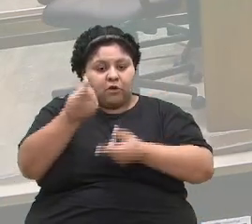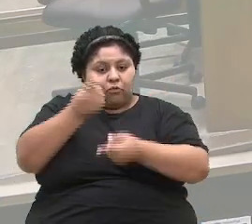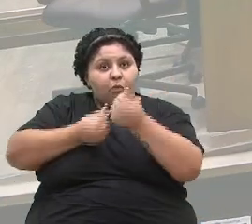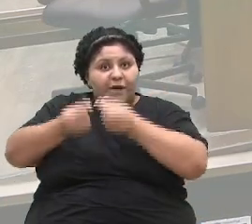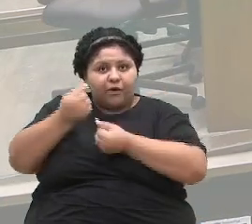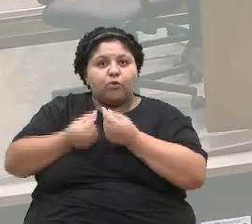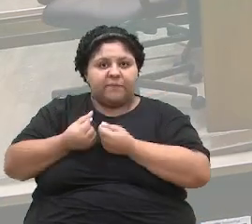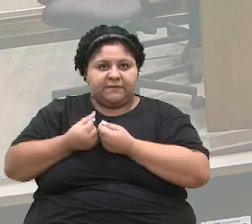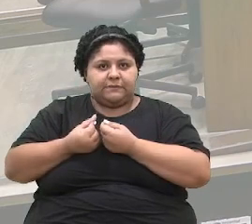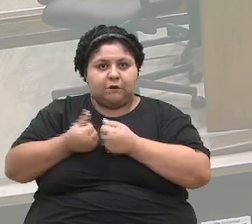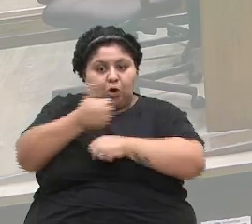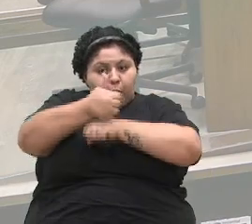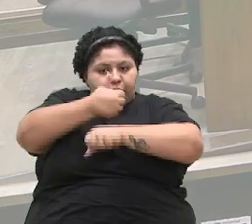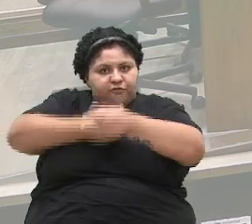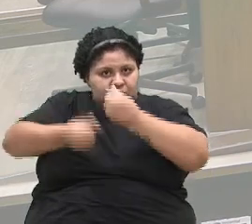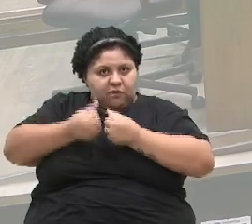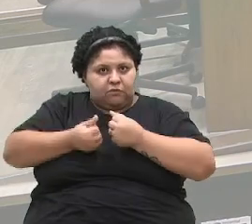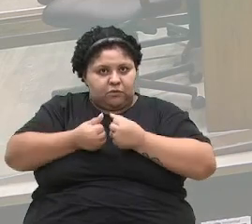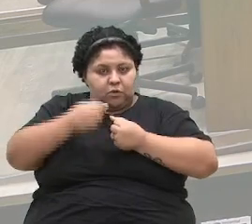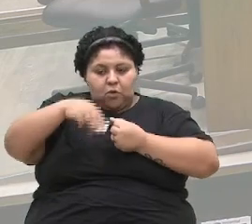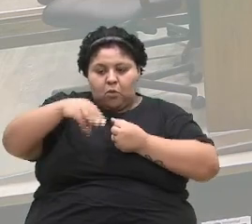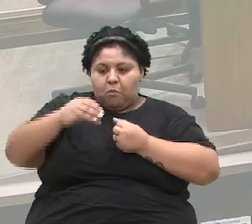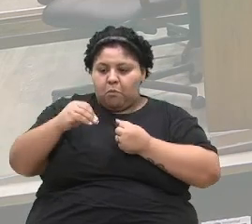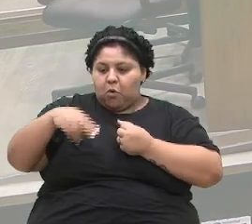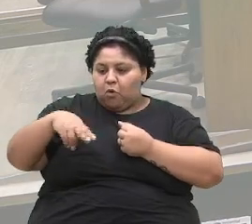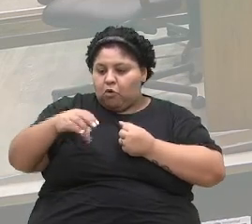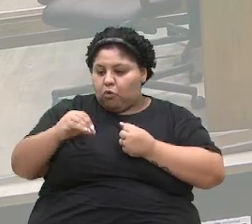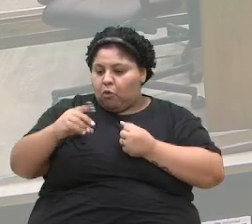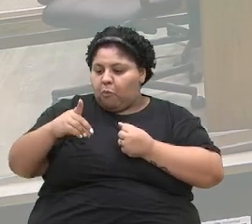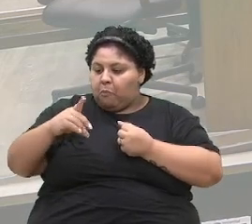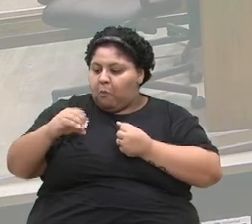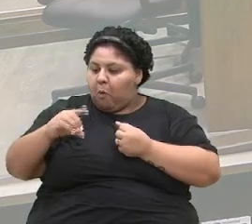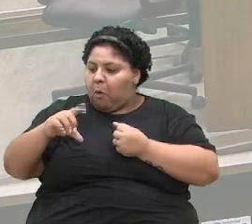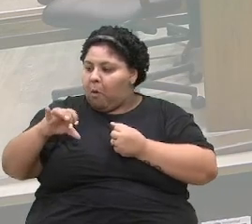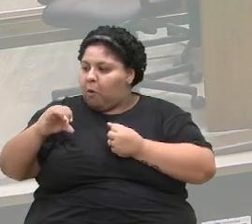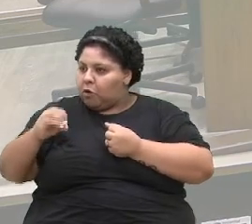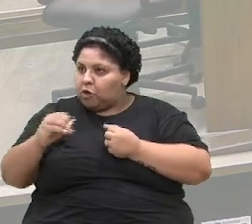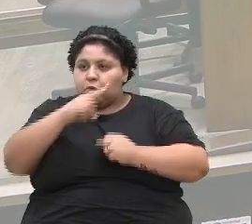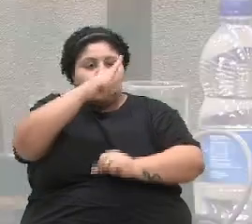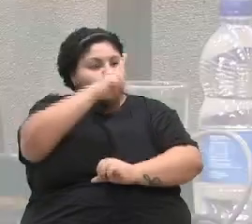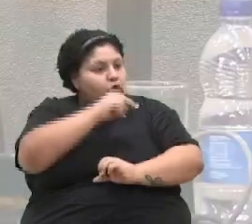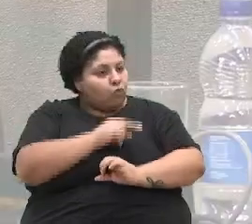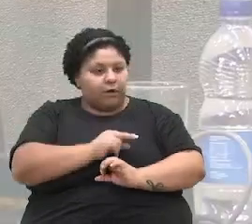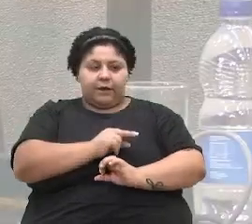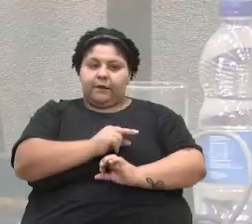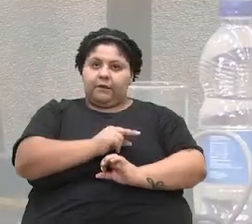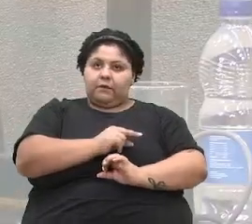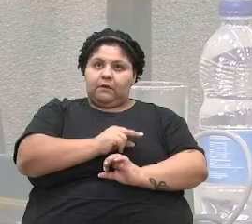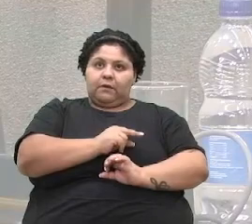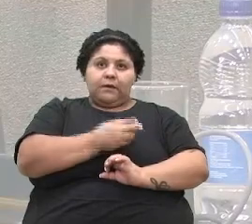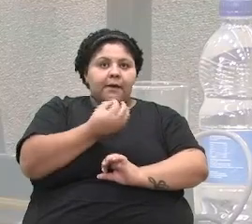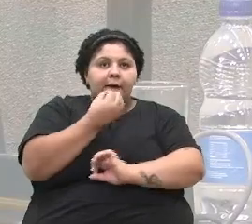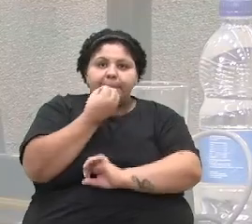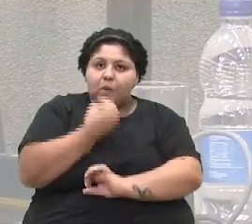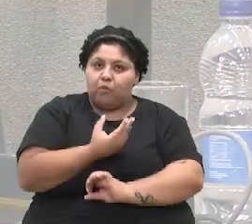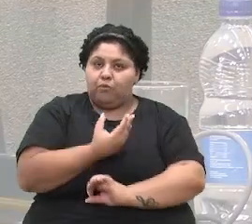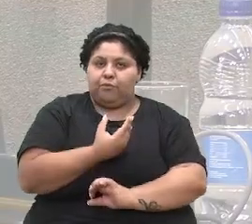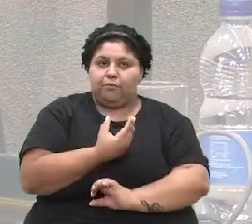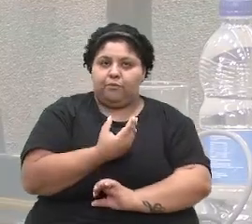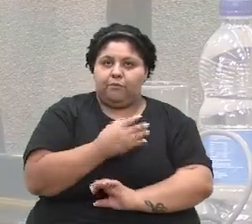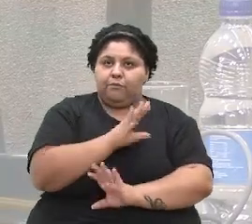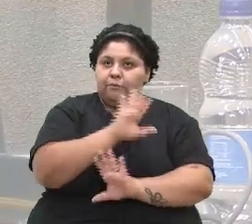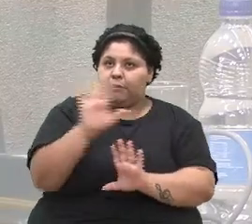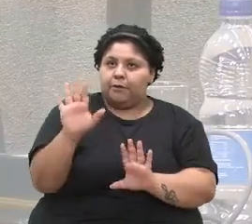né? O monopólio, ele nunca, na existência humana, é benéfico, tá?